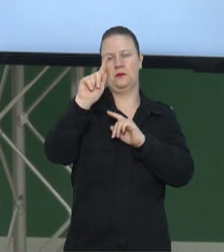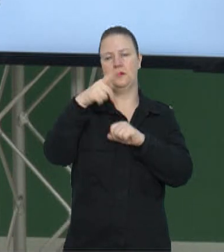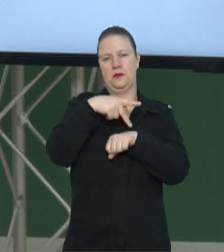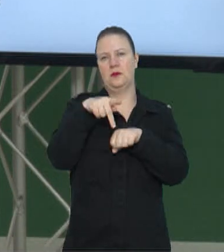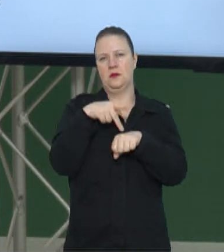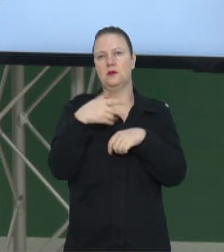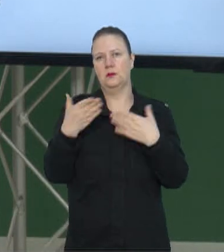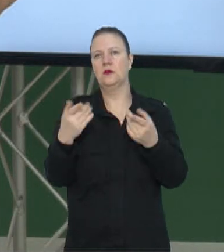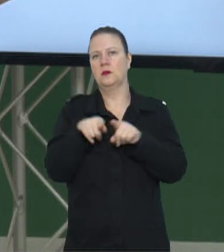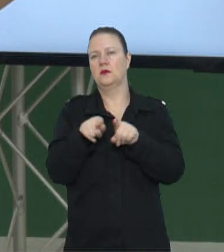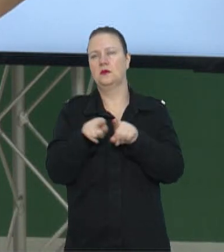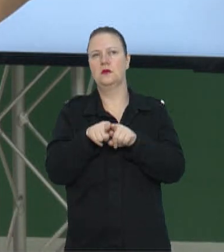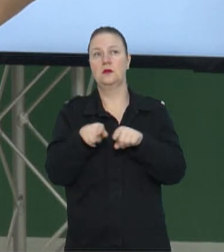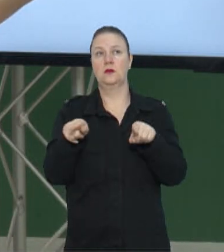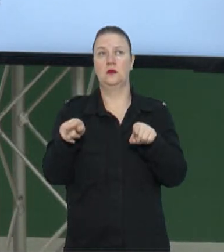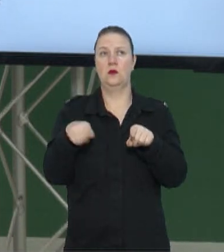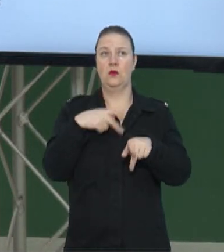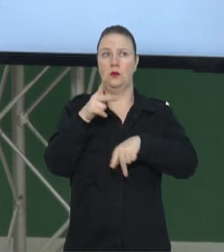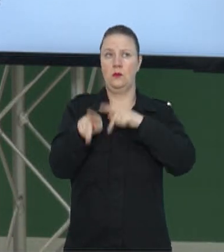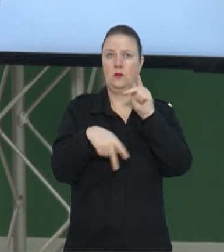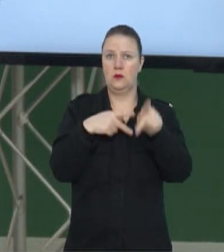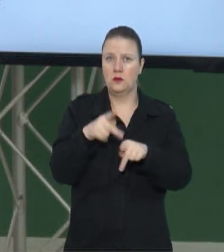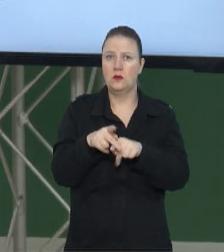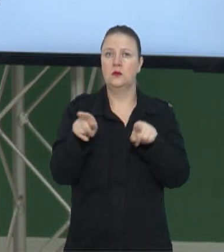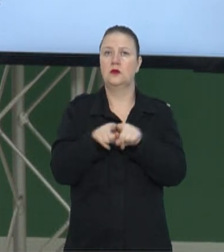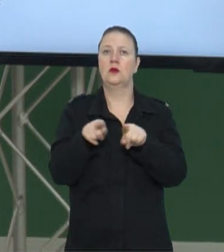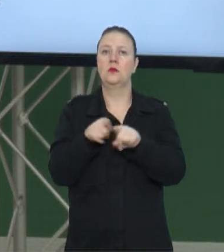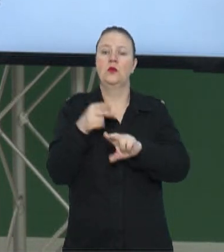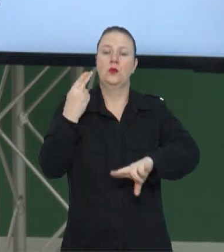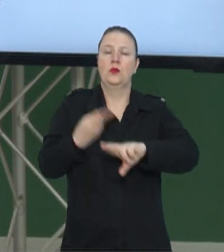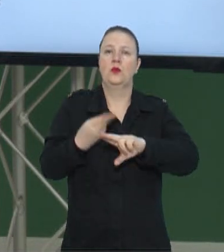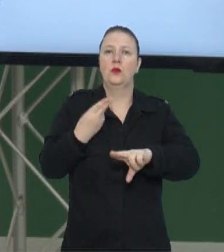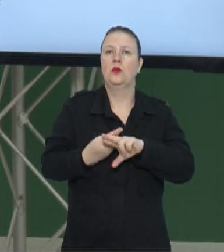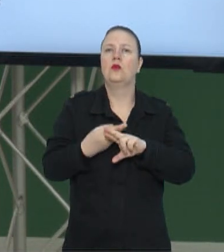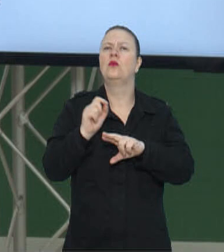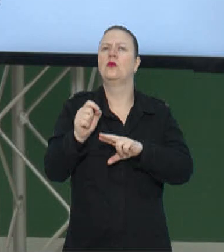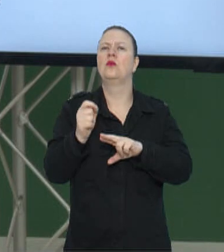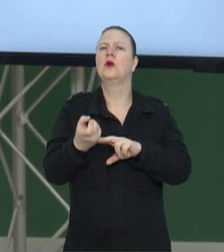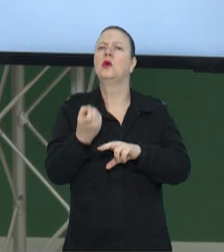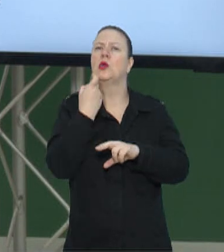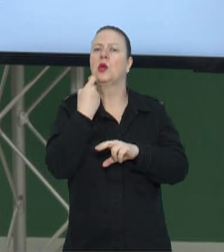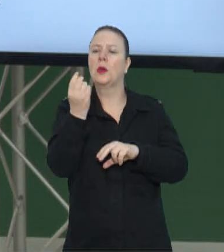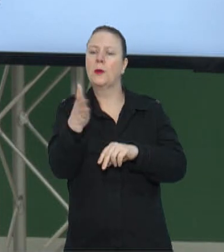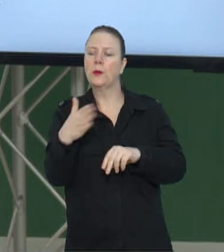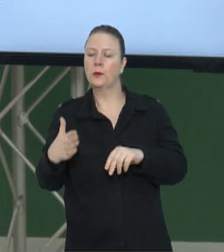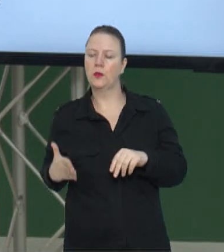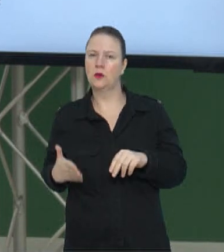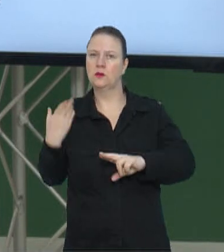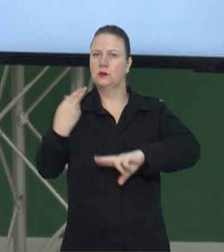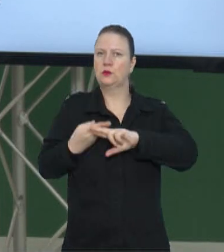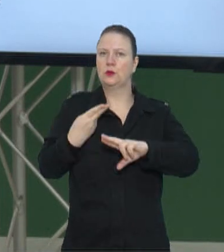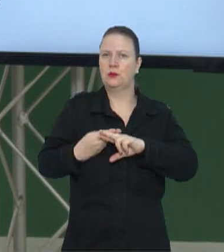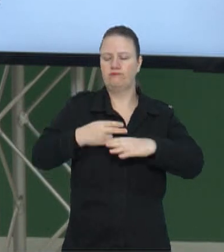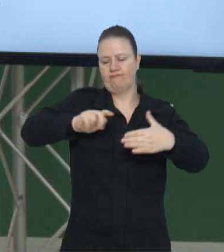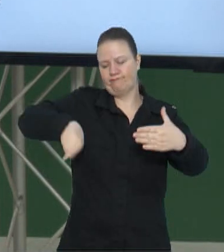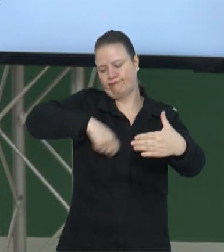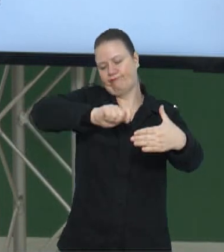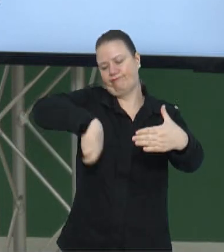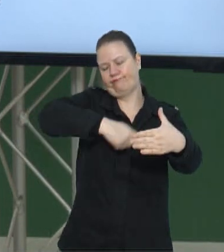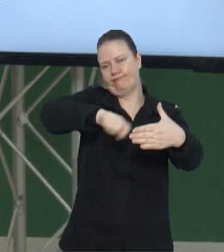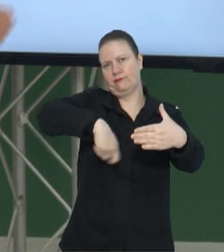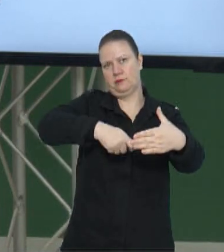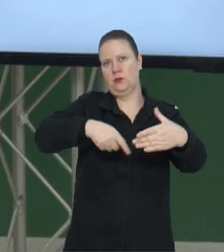fator natural, a população vai utilizar algumas dessas características naturais para os seus próprios hábitos e modos de